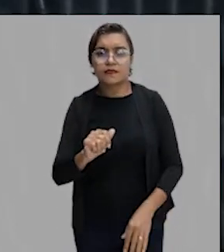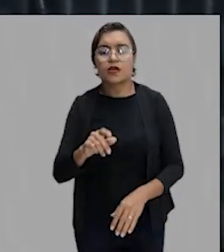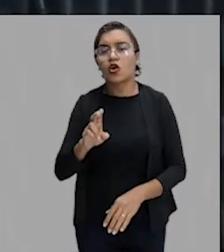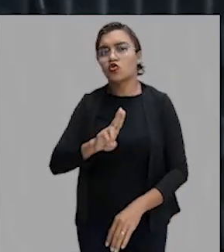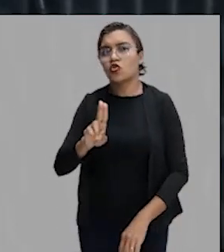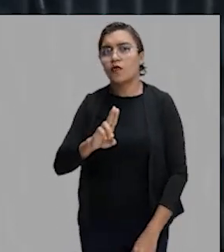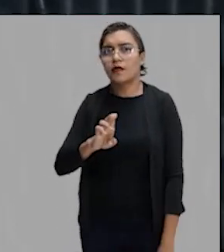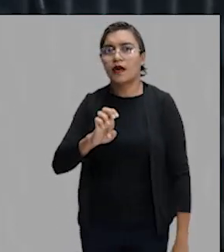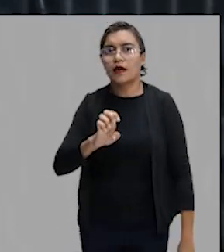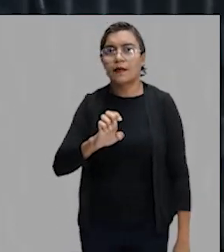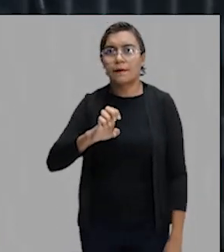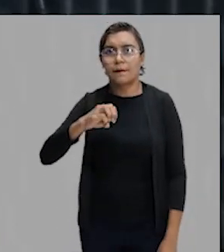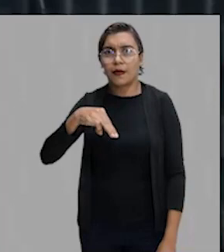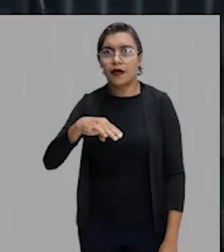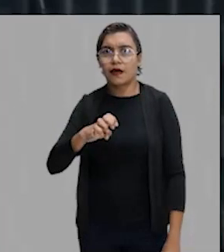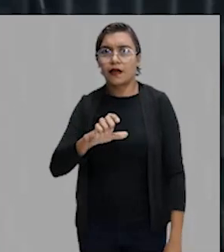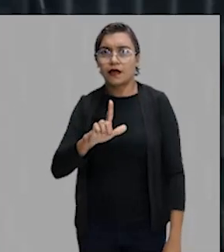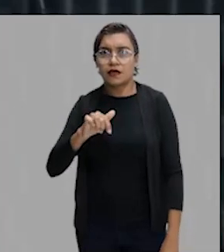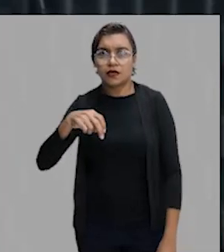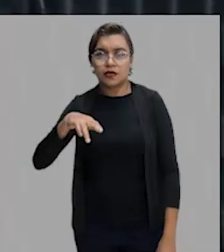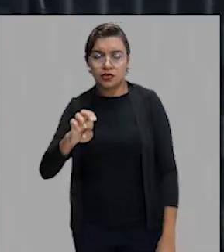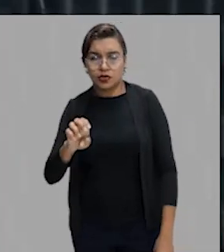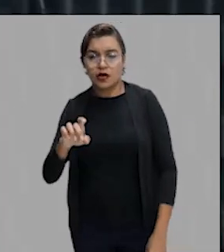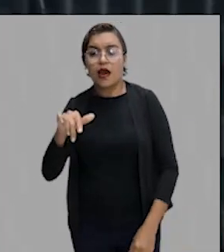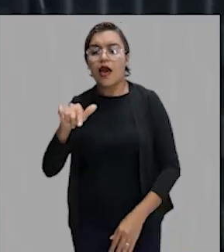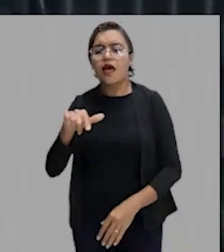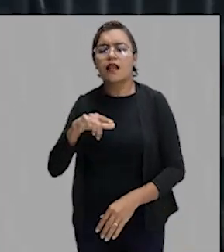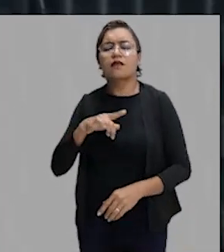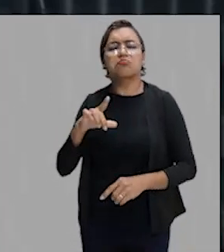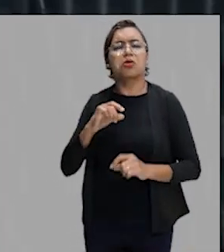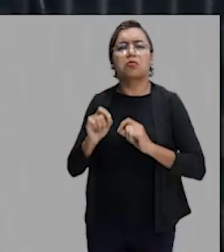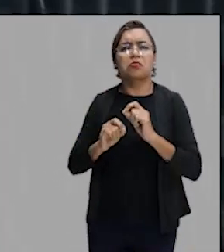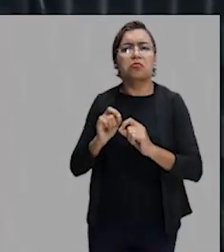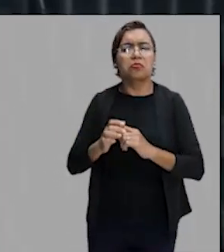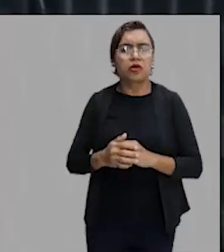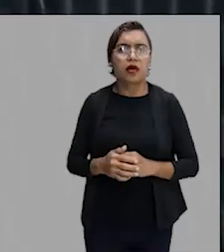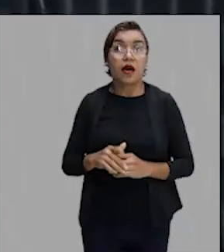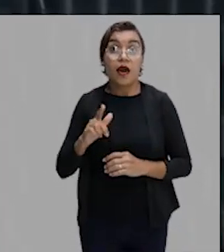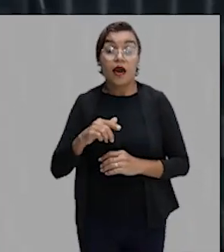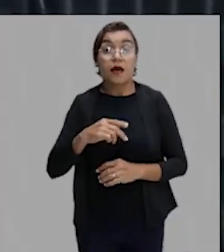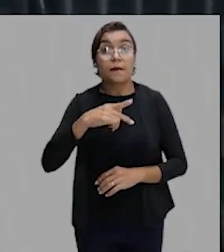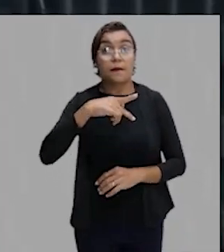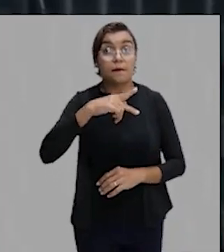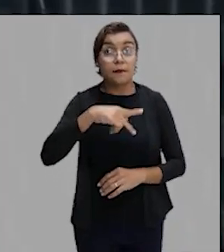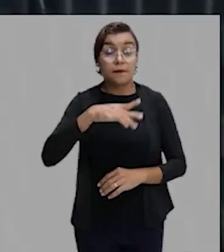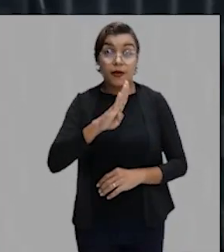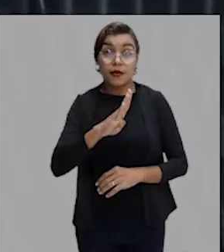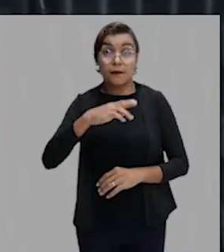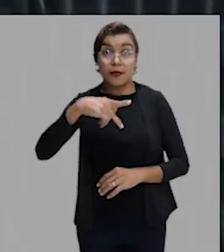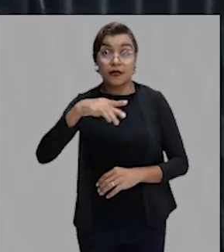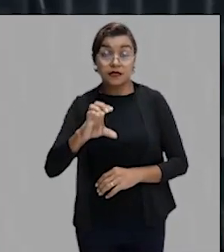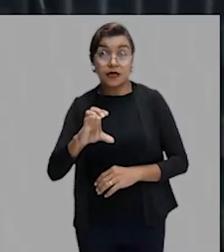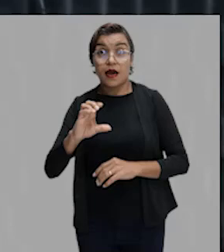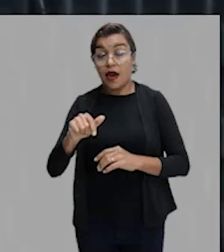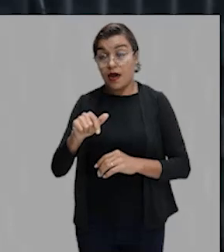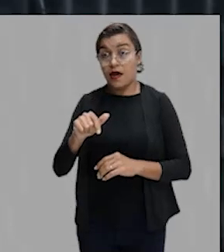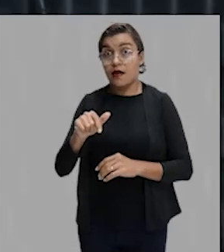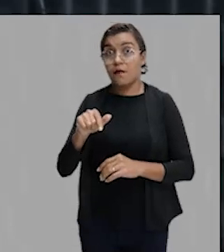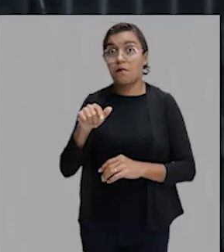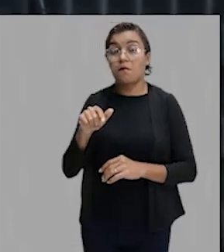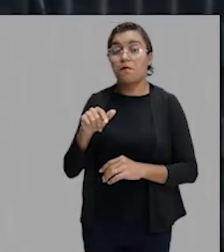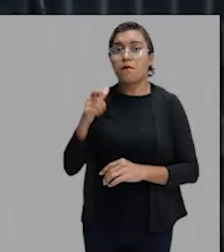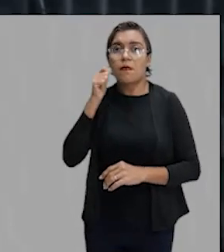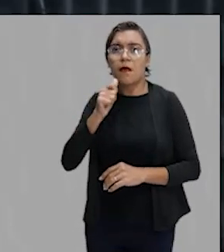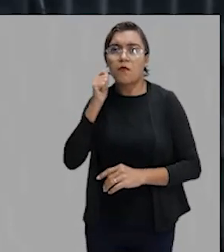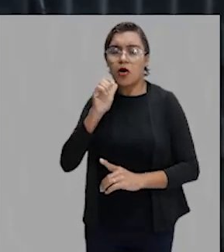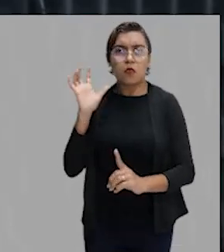Emmeline Pankhurst, beleza? A Emmeline, ela é considerada pela BBC, lá de Londres, uma das 5 mulheres mais influentes